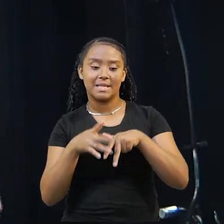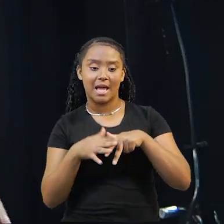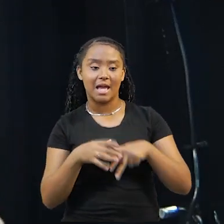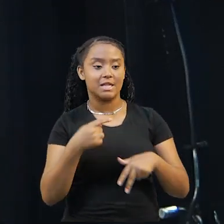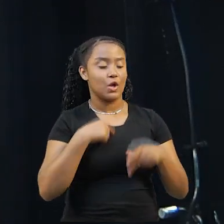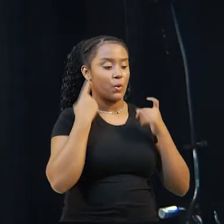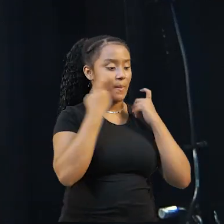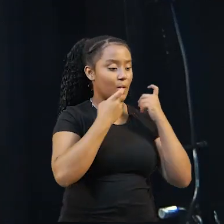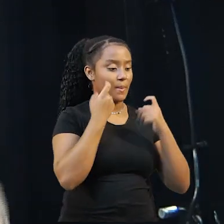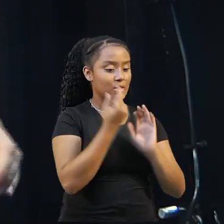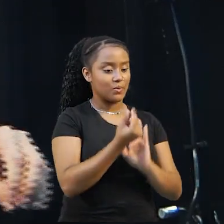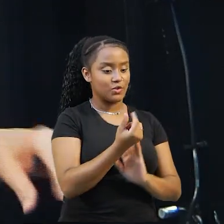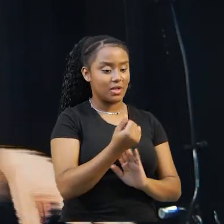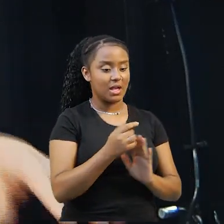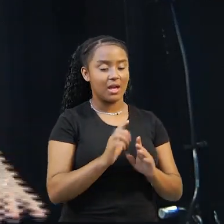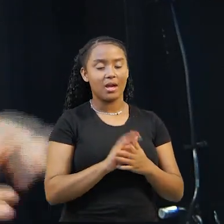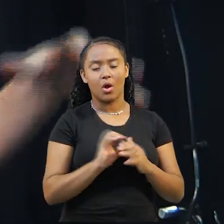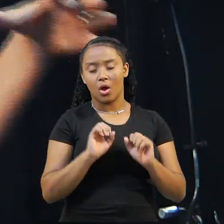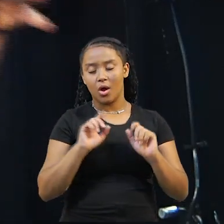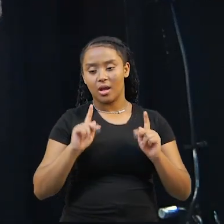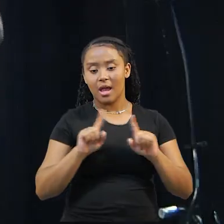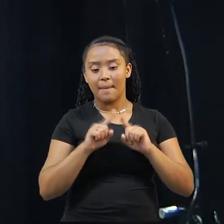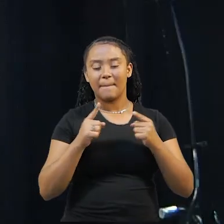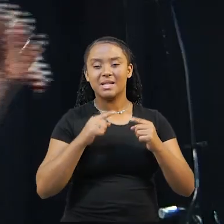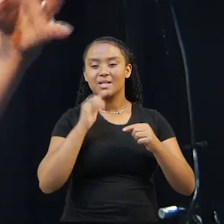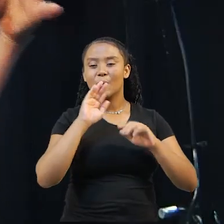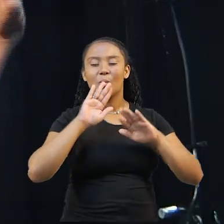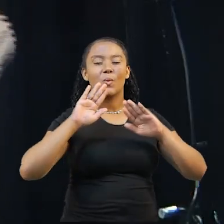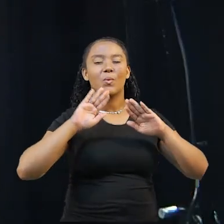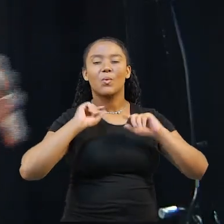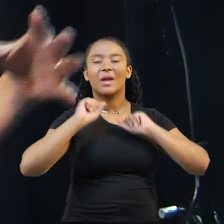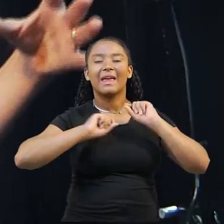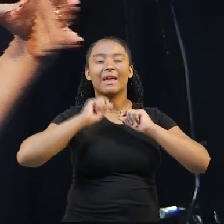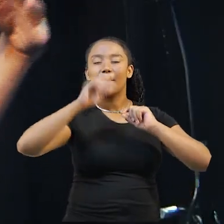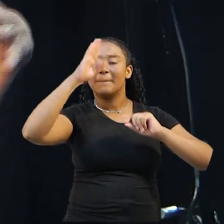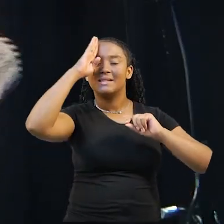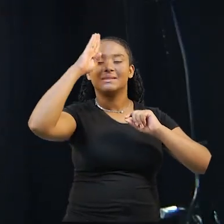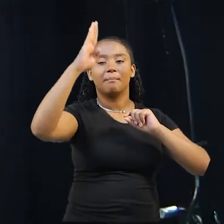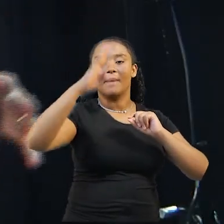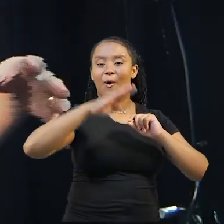reclamar, eu estou preocupado com o dinheiro, mas qual que era o bem que unia